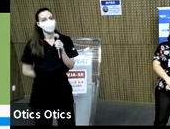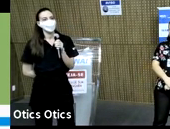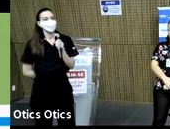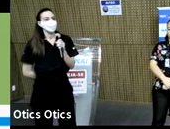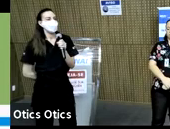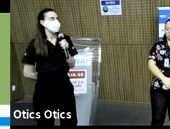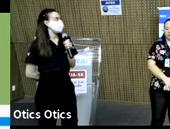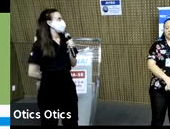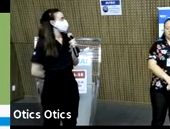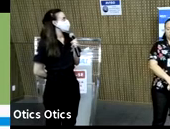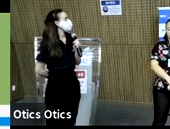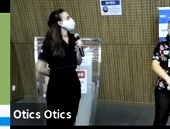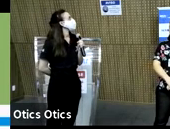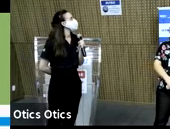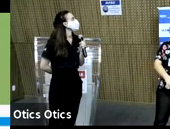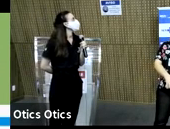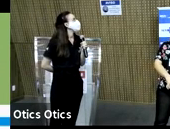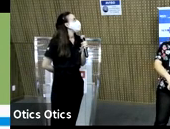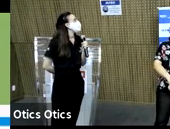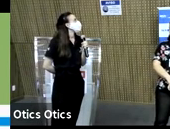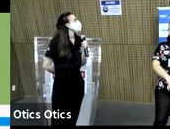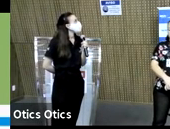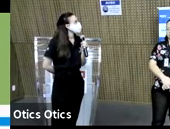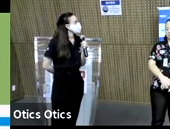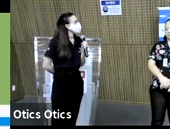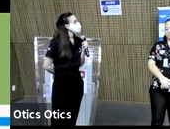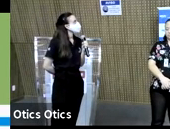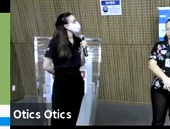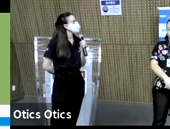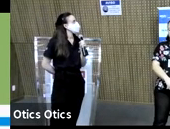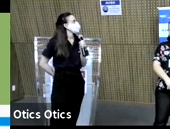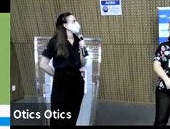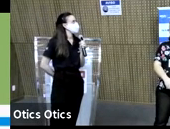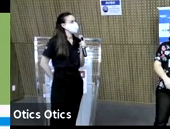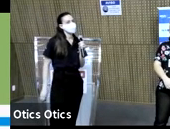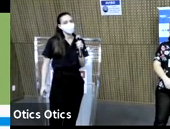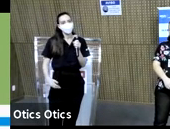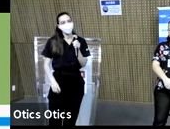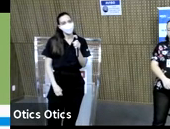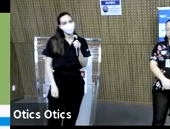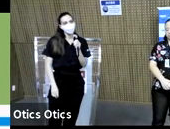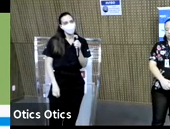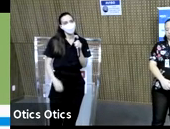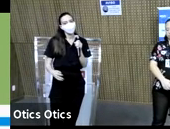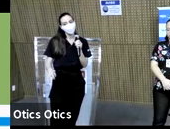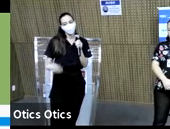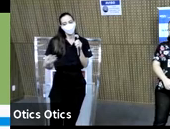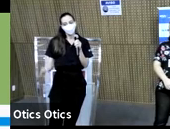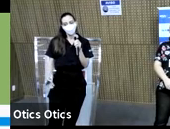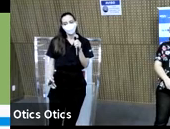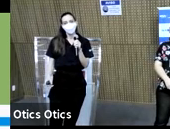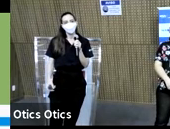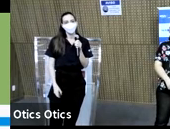então agora nós não estamos com o programa funcionando, mas os pacientes que procuram a nossa unidade, a